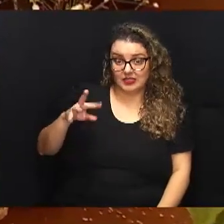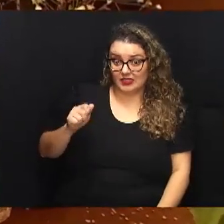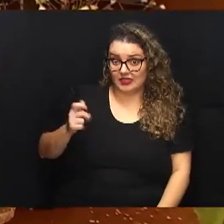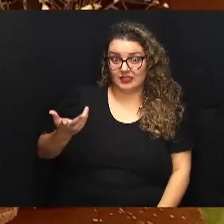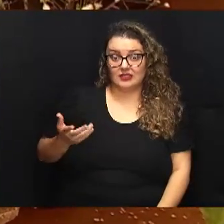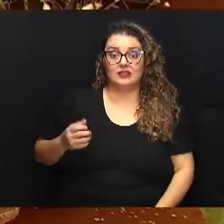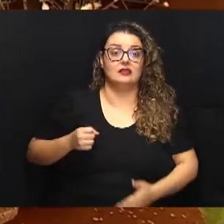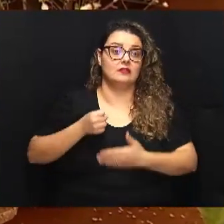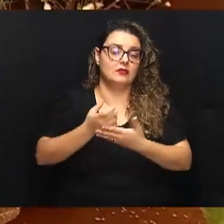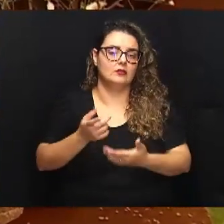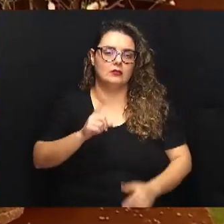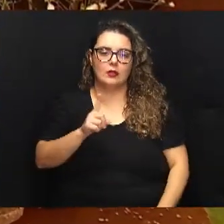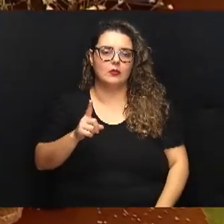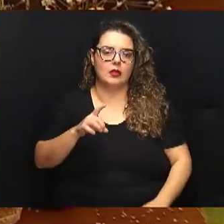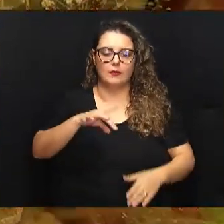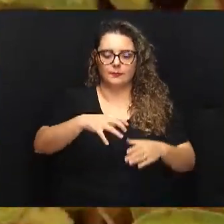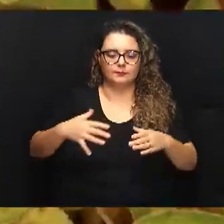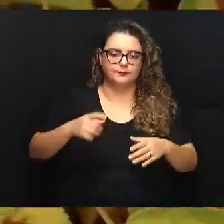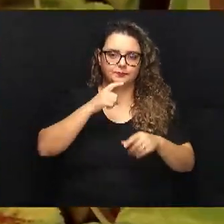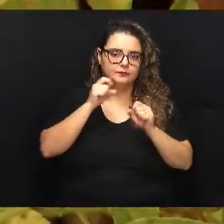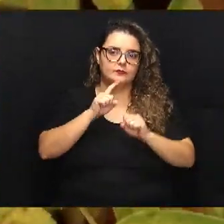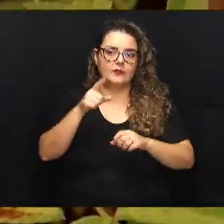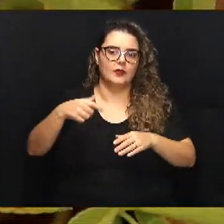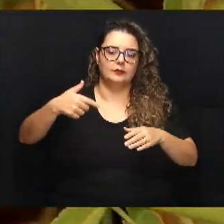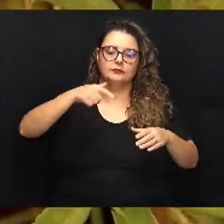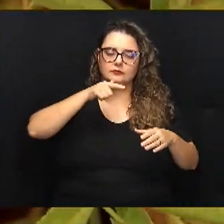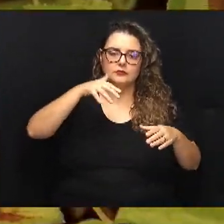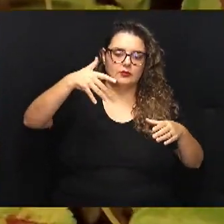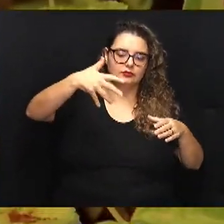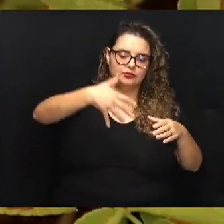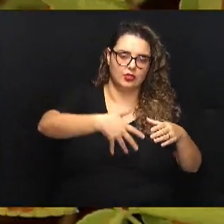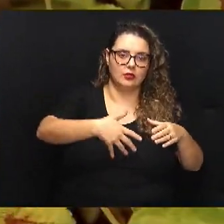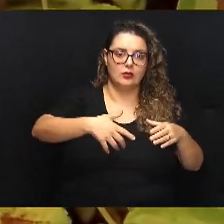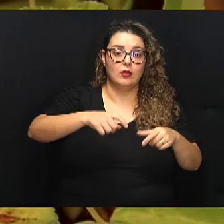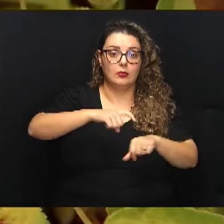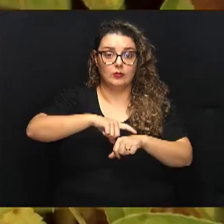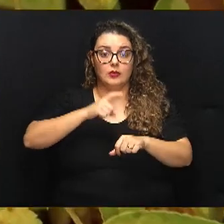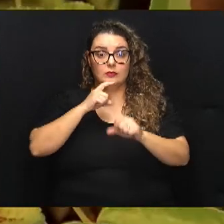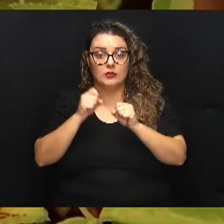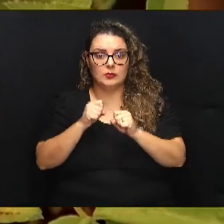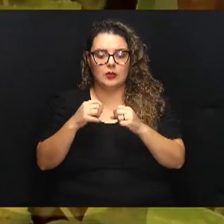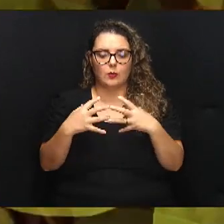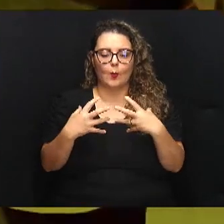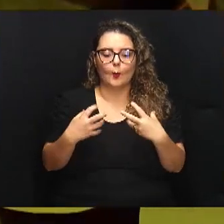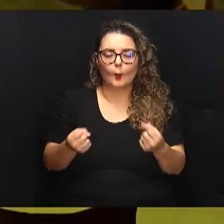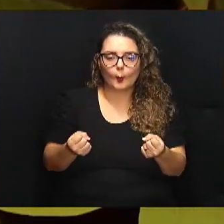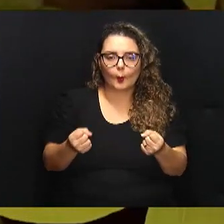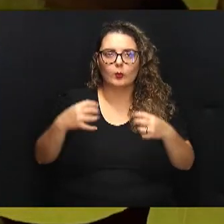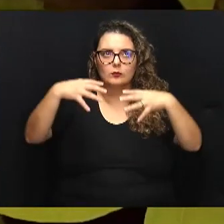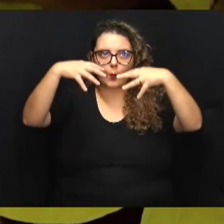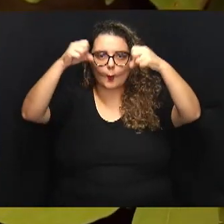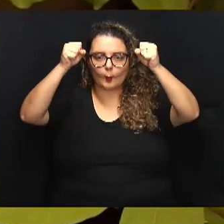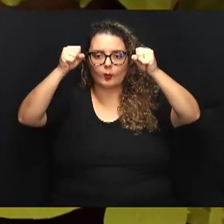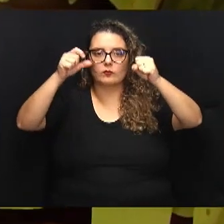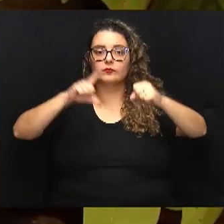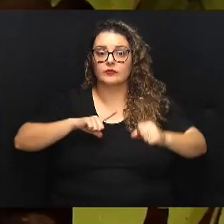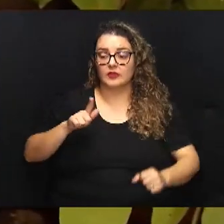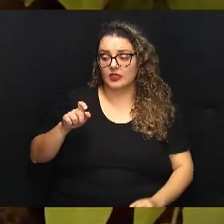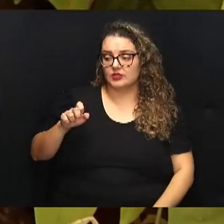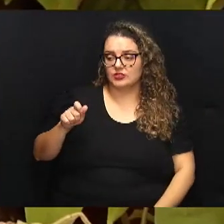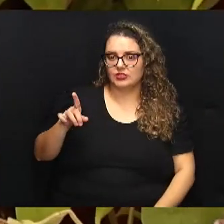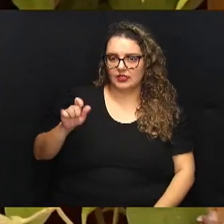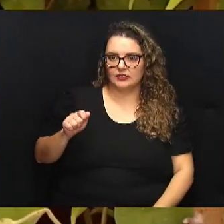inverno que não precisam ser regadas. Porque o tempo, apesar de ser de inverno, é seco. apesar de ter a geada na